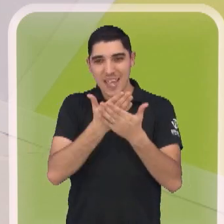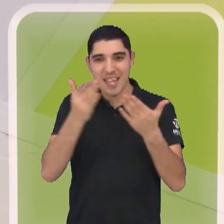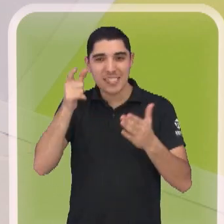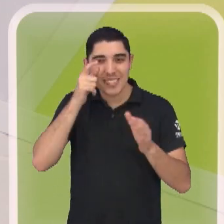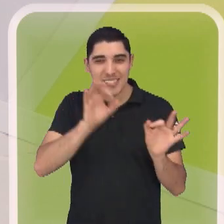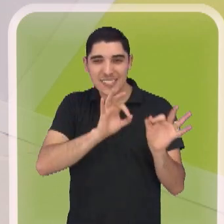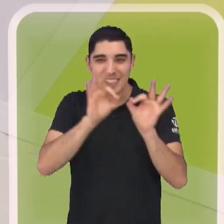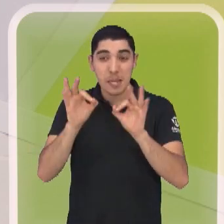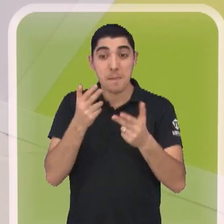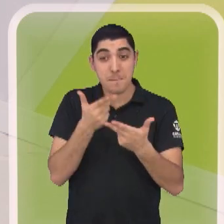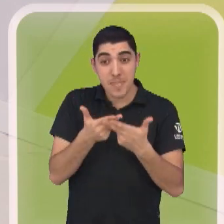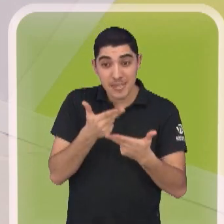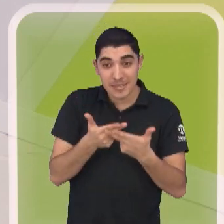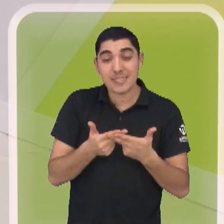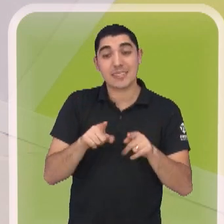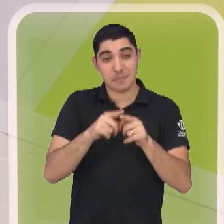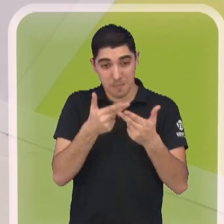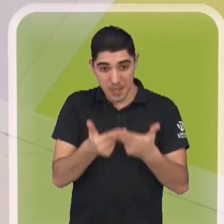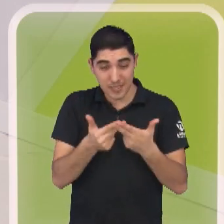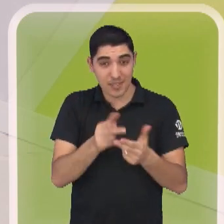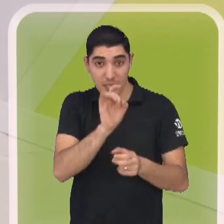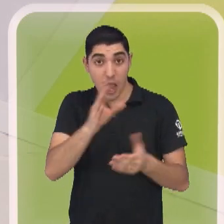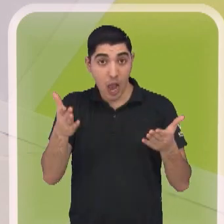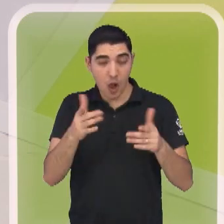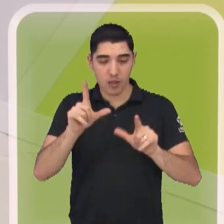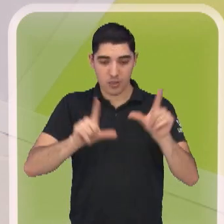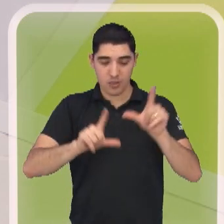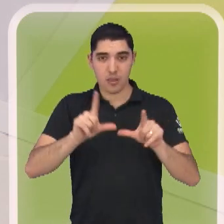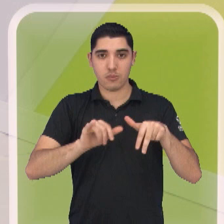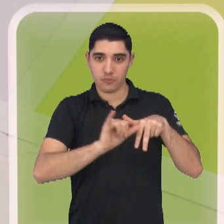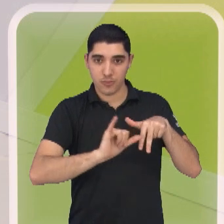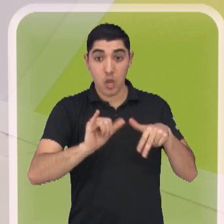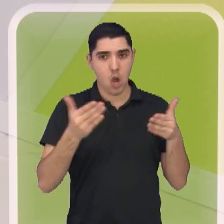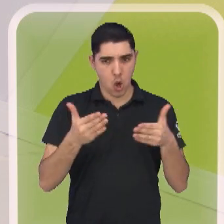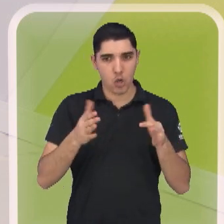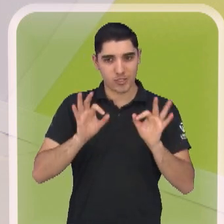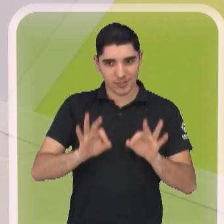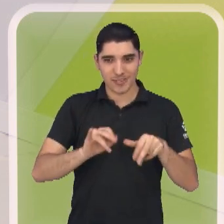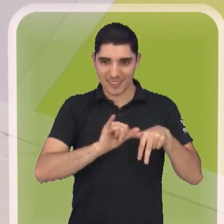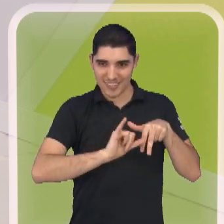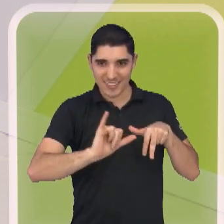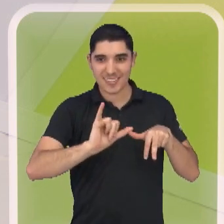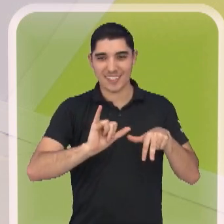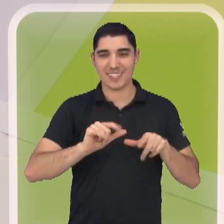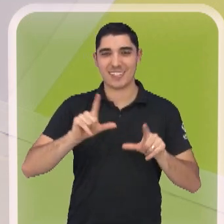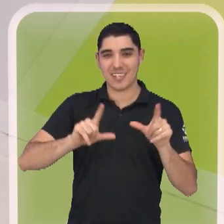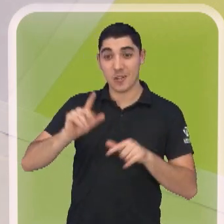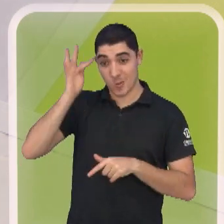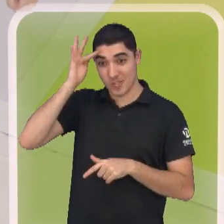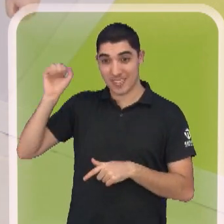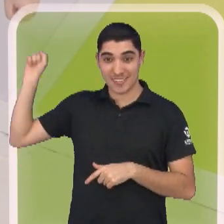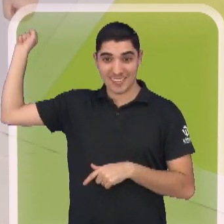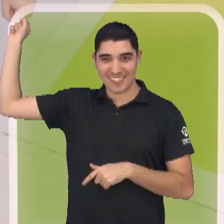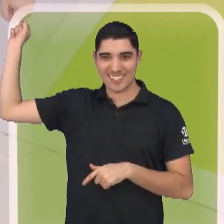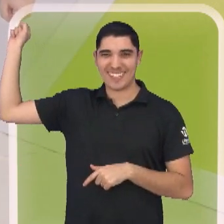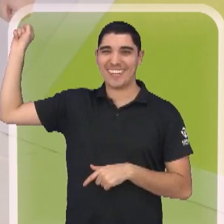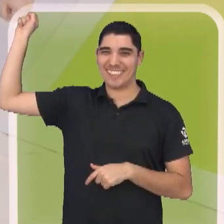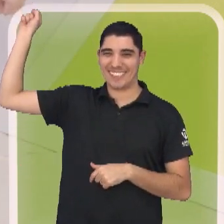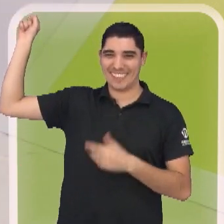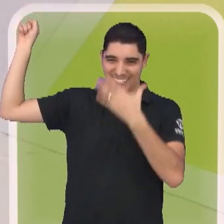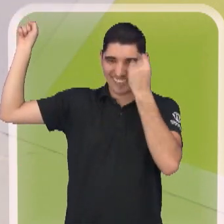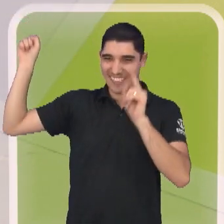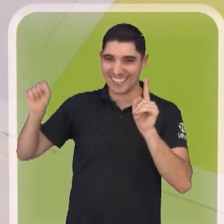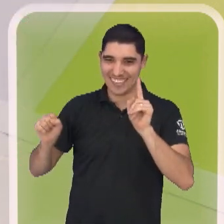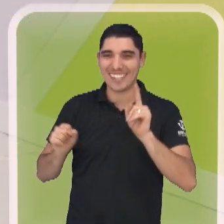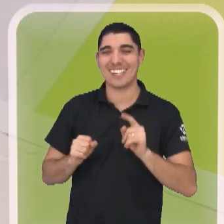sua audiência Obrigado pela sua paciência você fica agora com o programa Copa hoje com a palavra né que beleza você fica com a palavra Luizão Esqueci de dizer não aquele